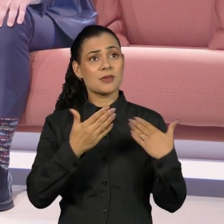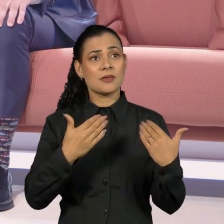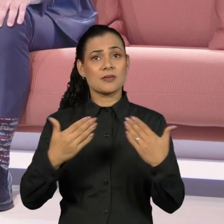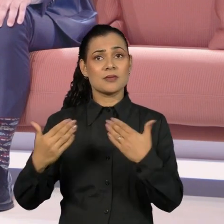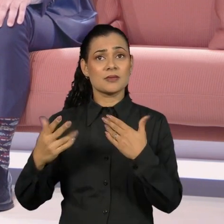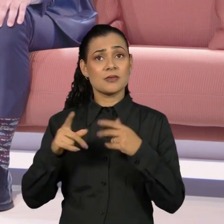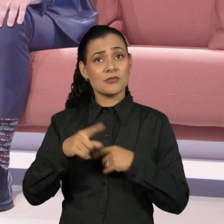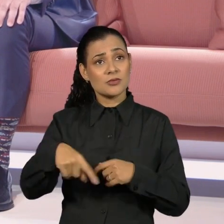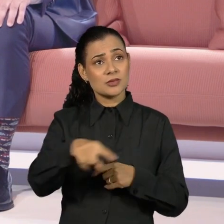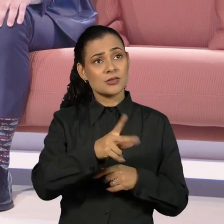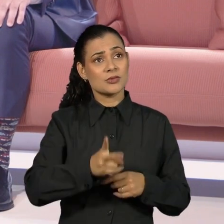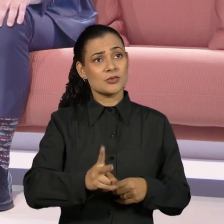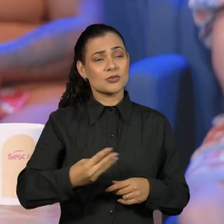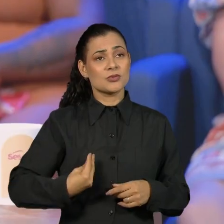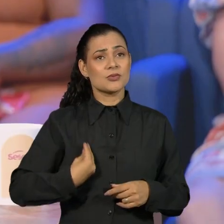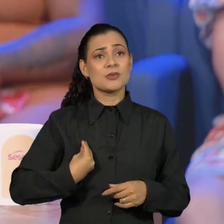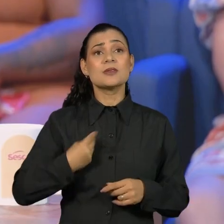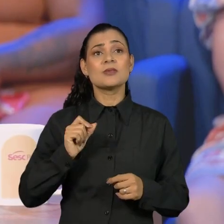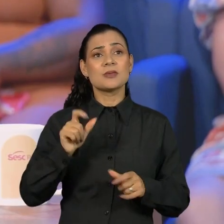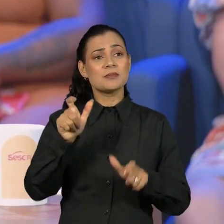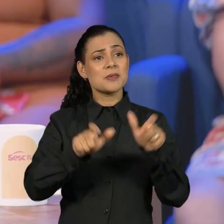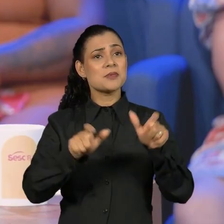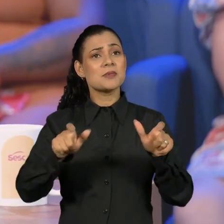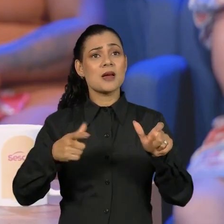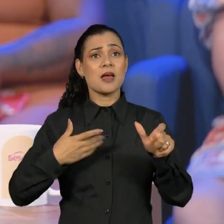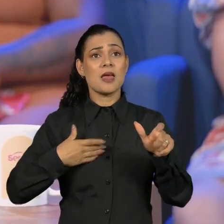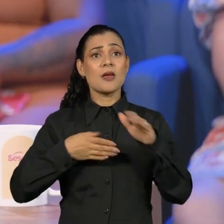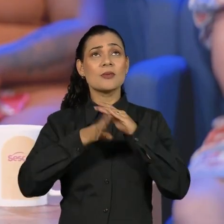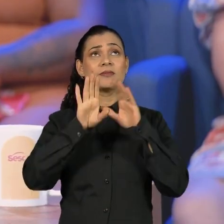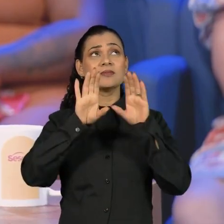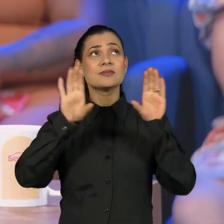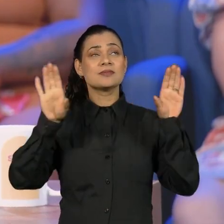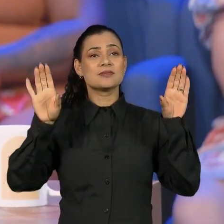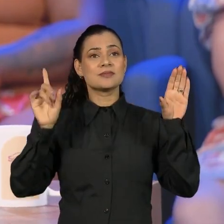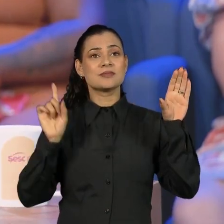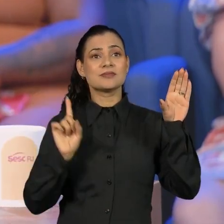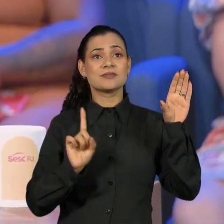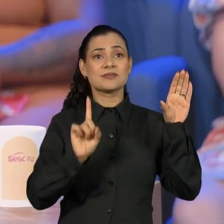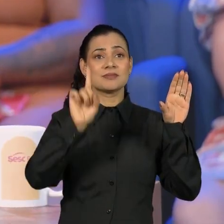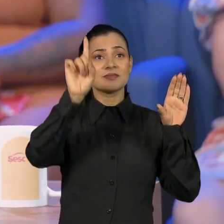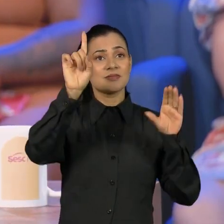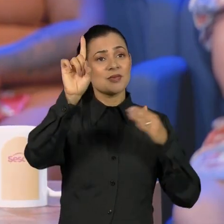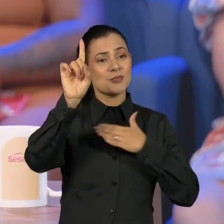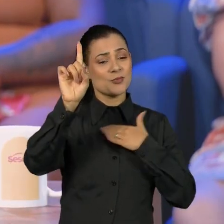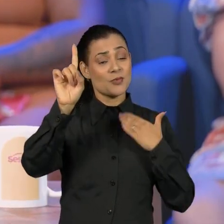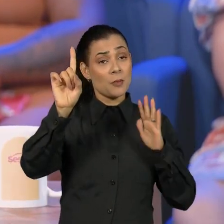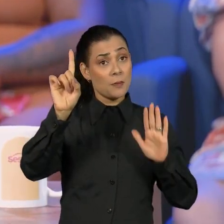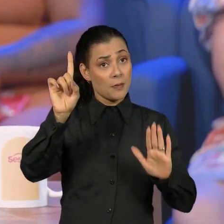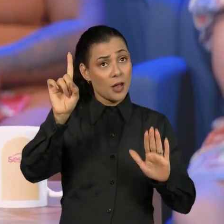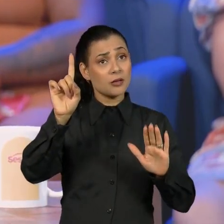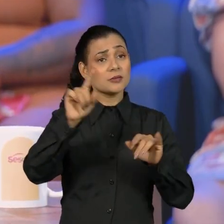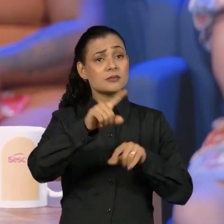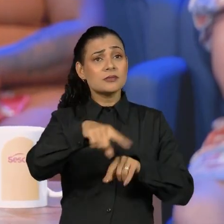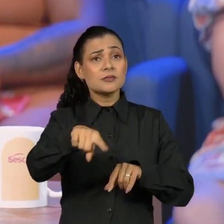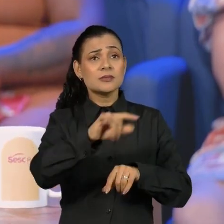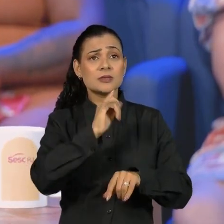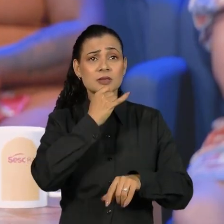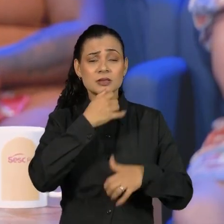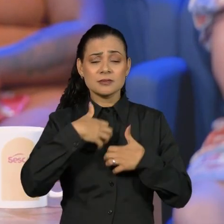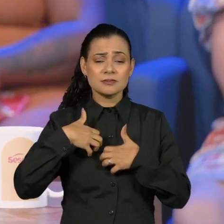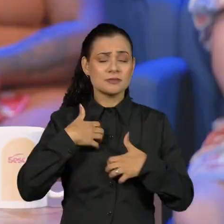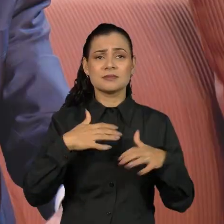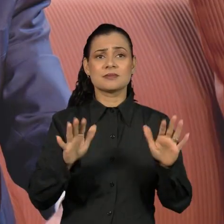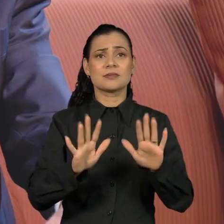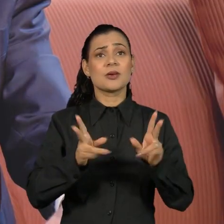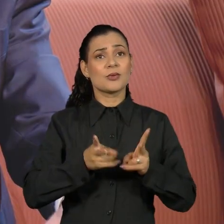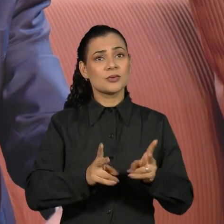Vocês continuam vivendo no mundo das criaturas, eu estou vivendo no mundo do Criador. Não utilizem um tom solene ou triste.